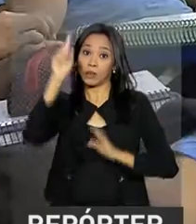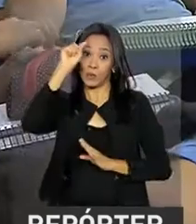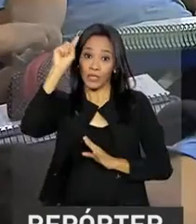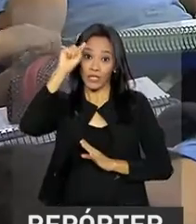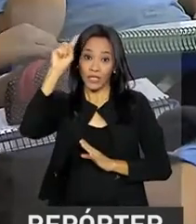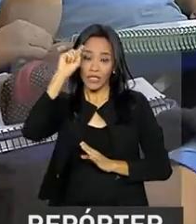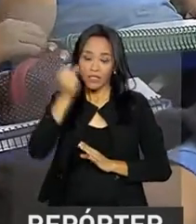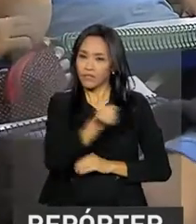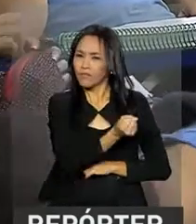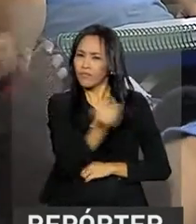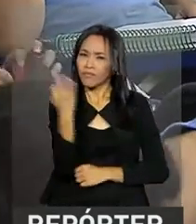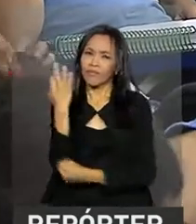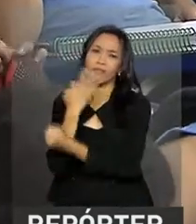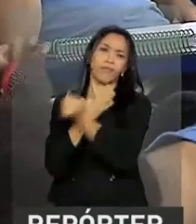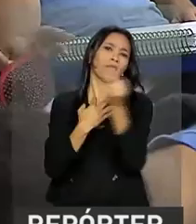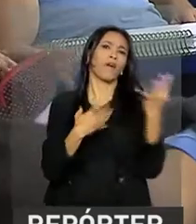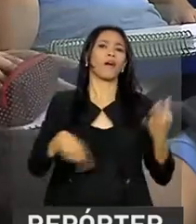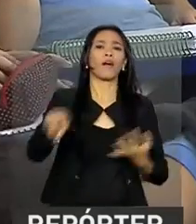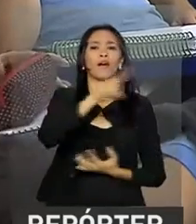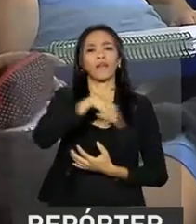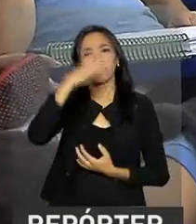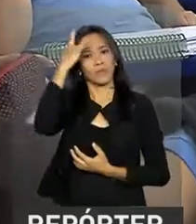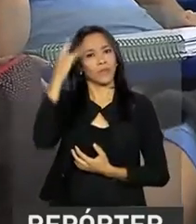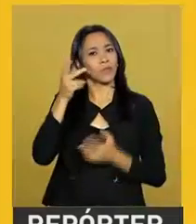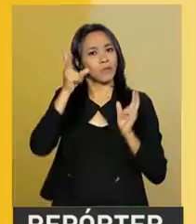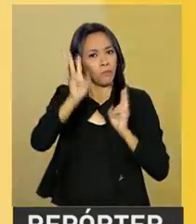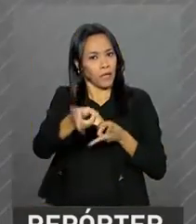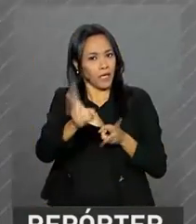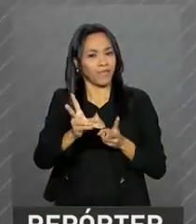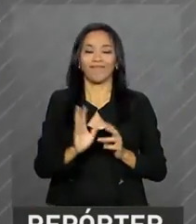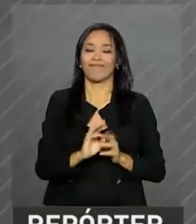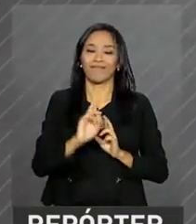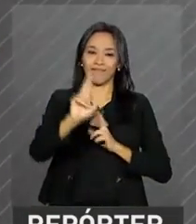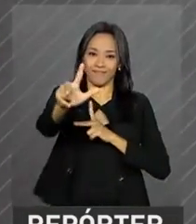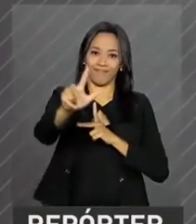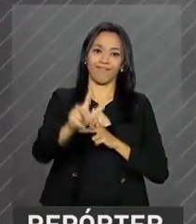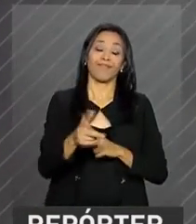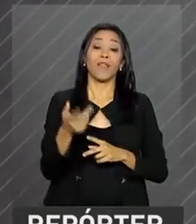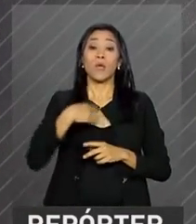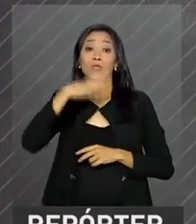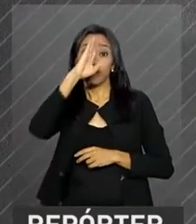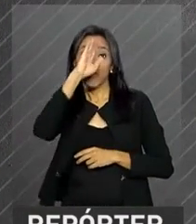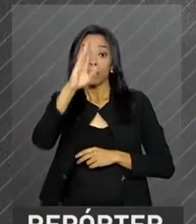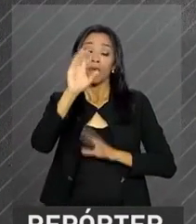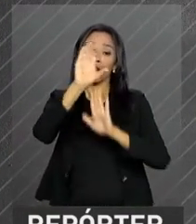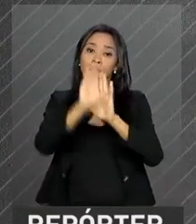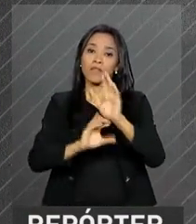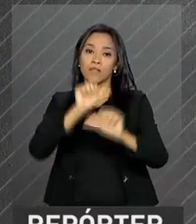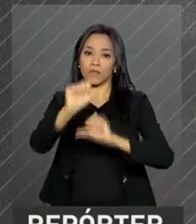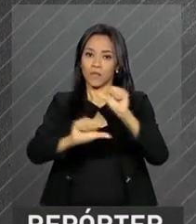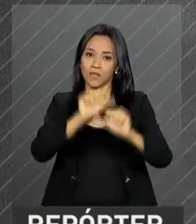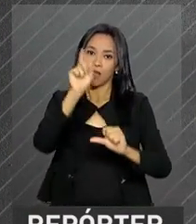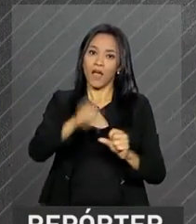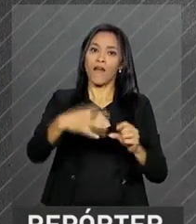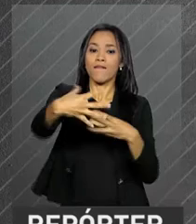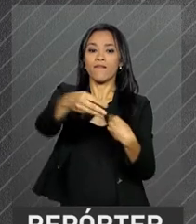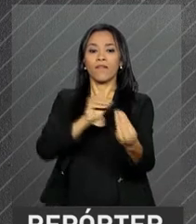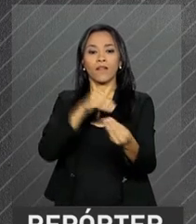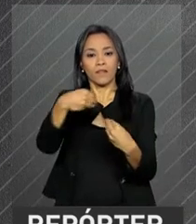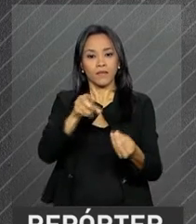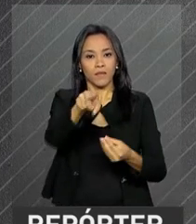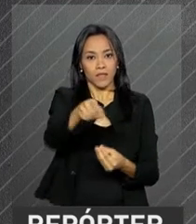milhares de estudantes não será mais o mesmo entre as principais alterações estão a flexibilização